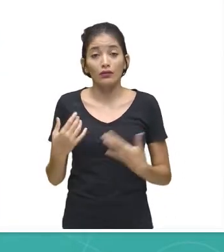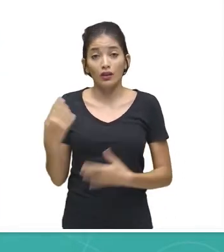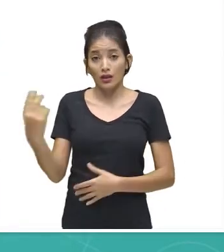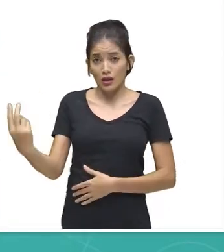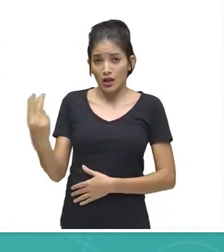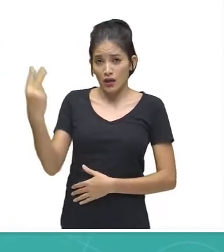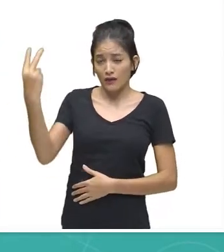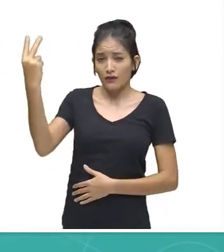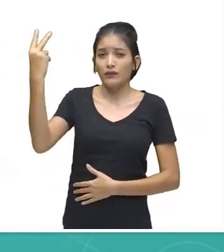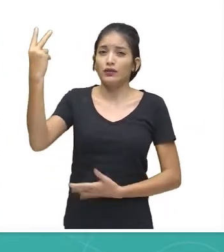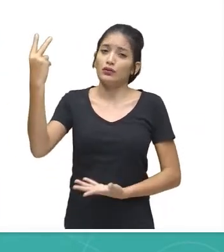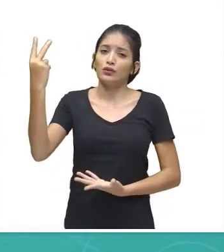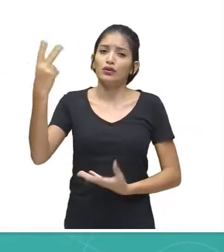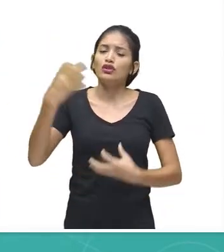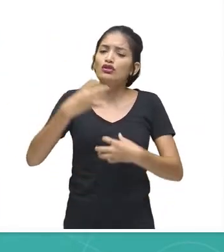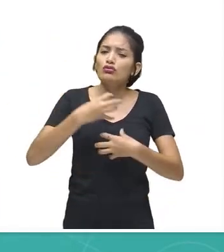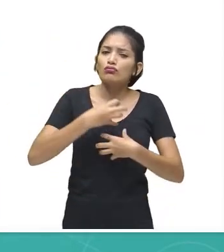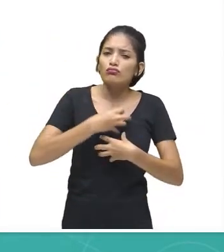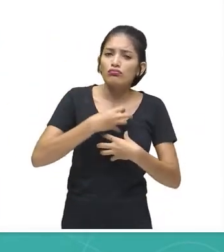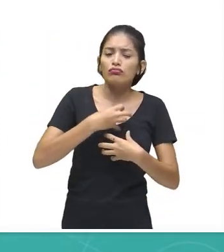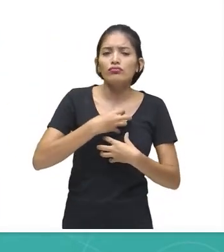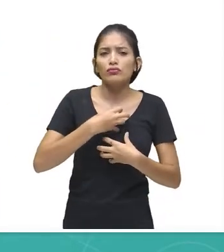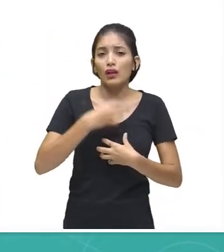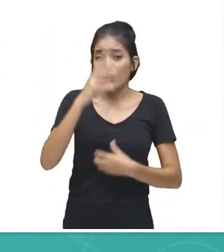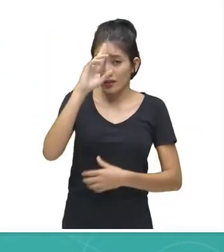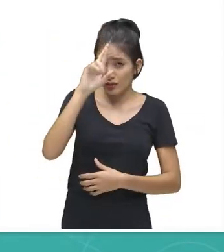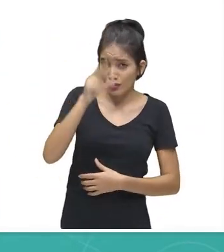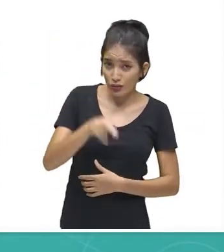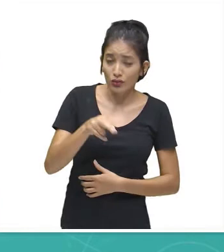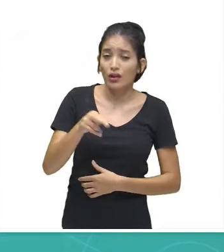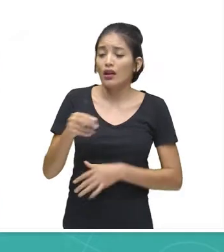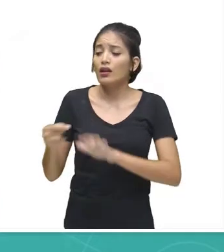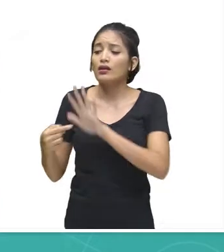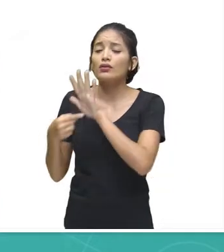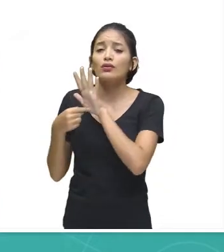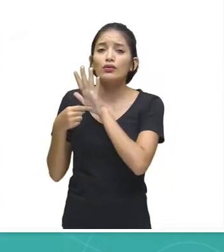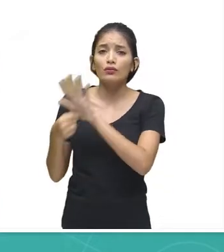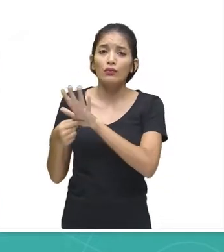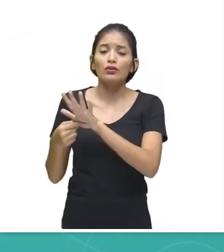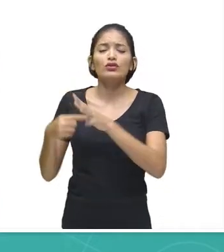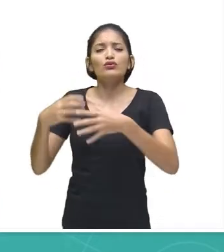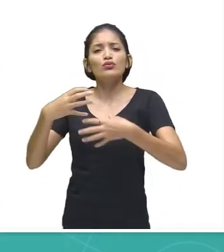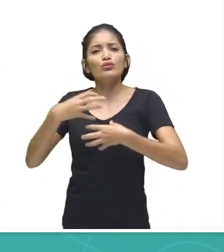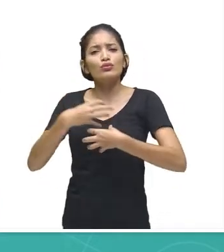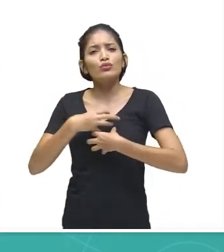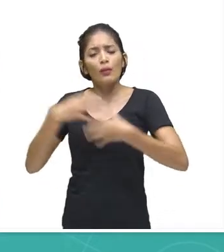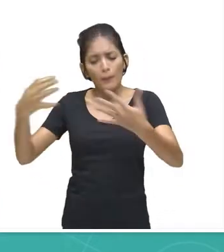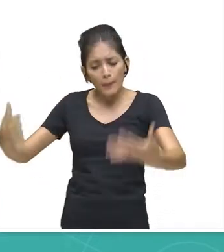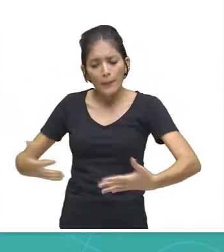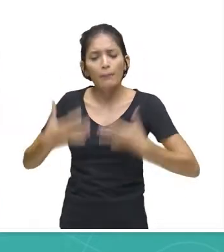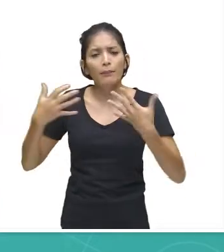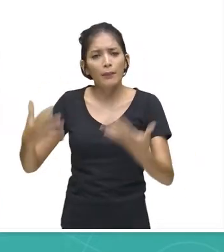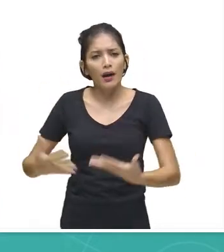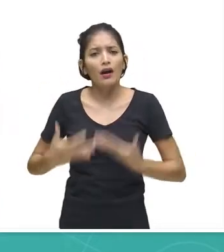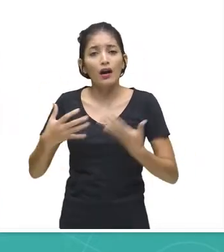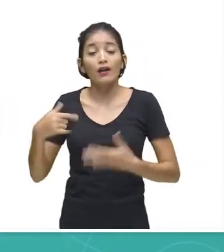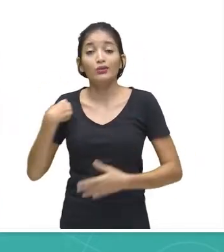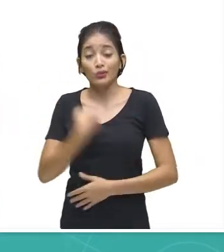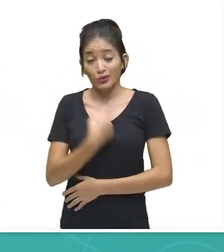as razões que justificam ou motivam as nossas